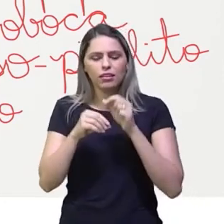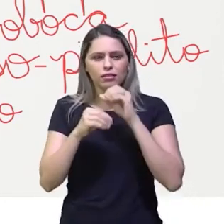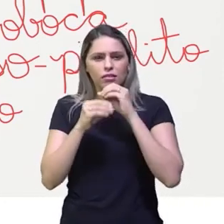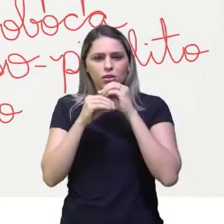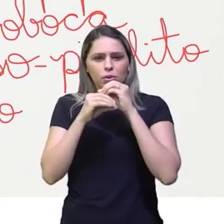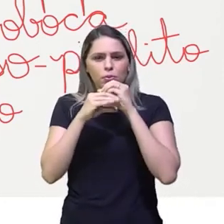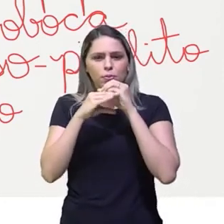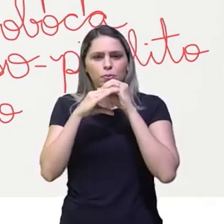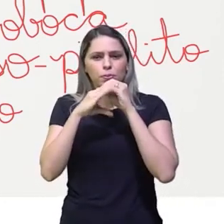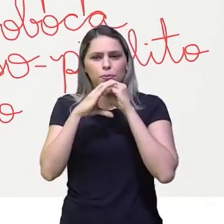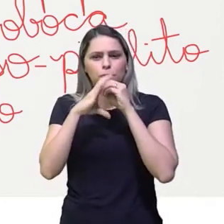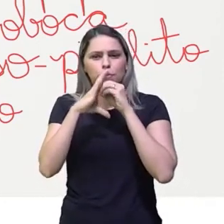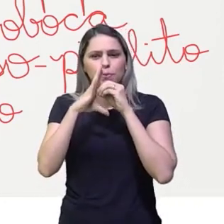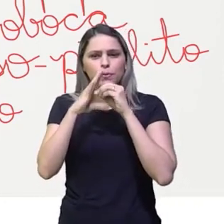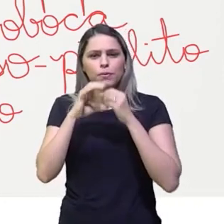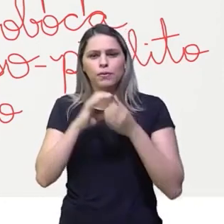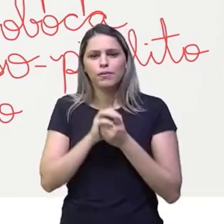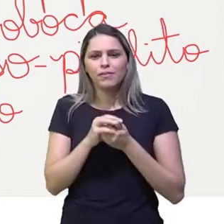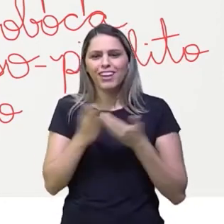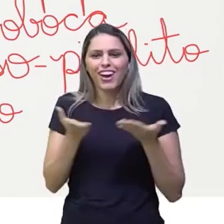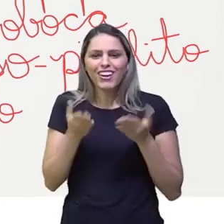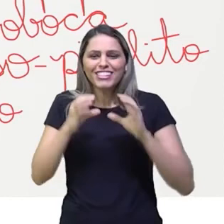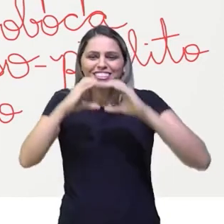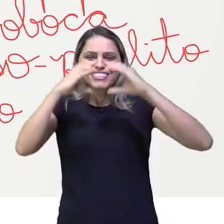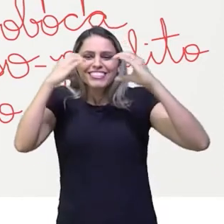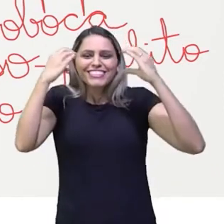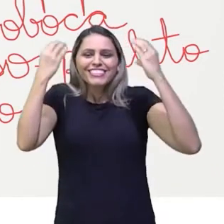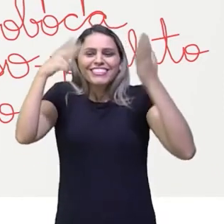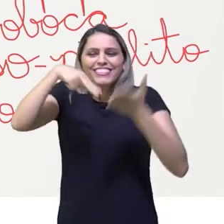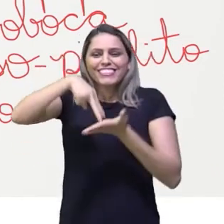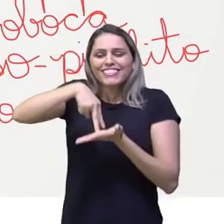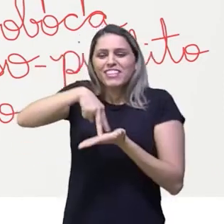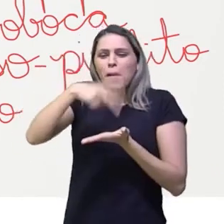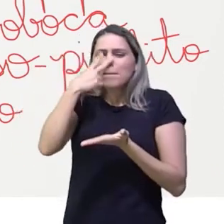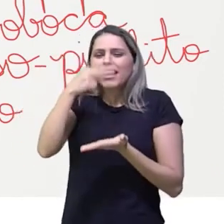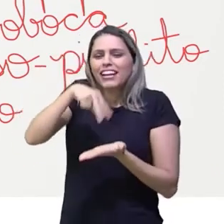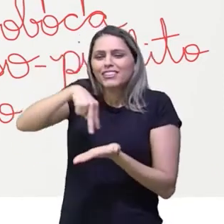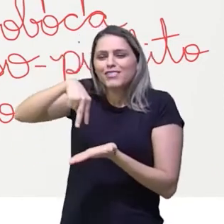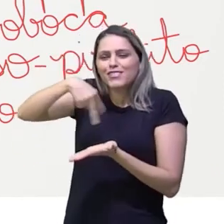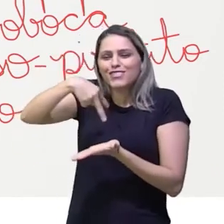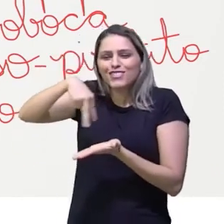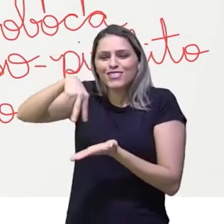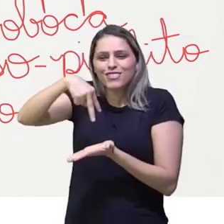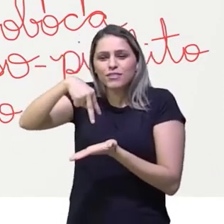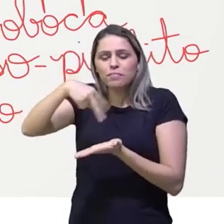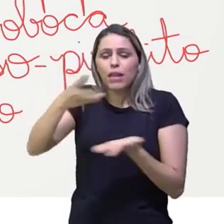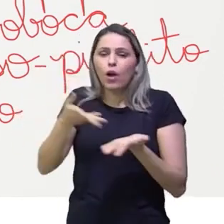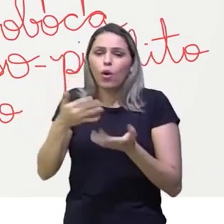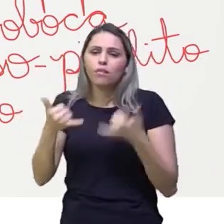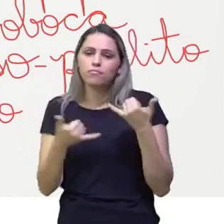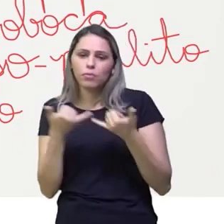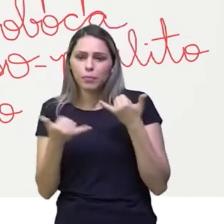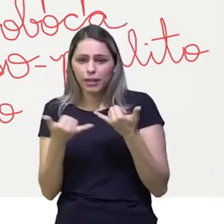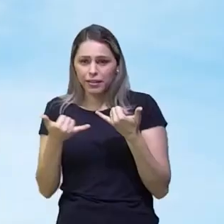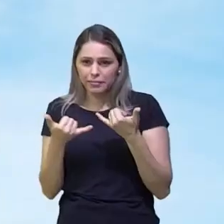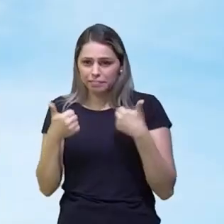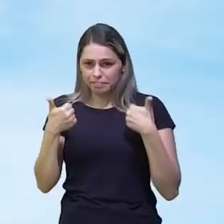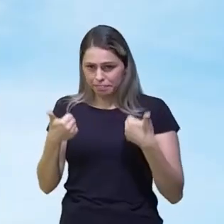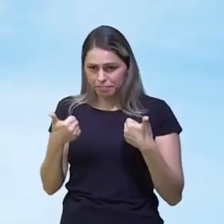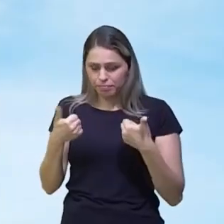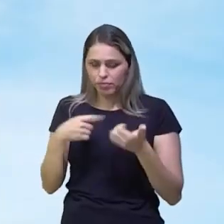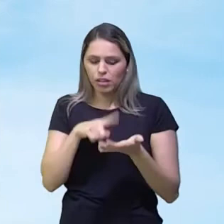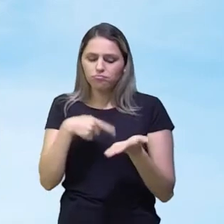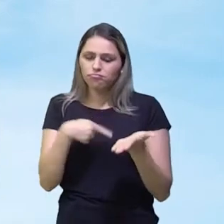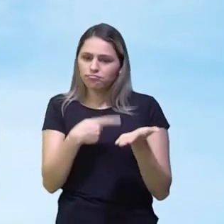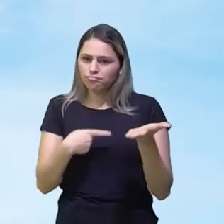Gente, eu tô no céu, estou voando. Vamos brincar de ditado. Pega aí o seu caderno, vamos lá. Pega o